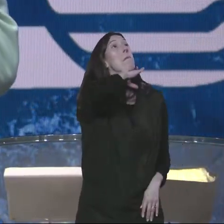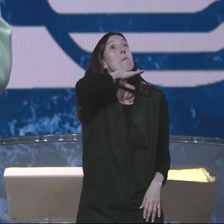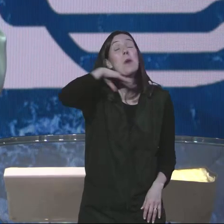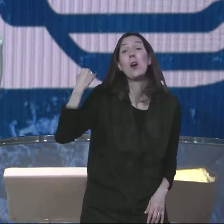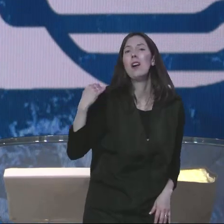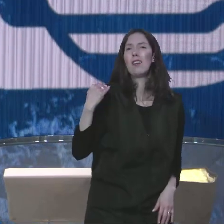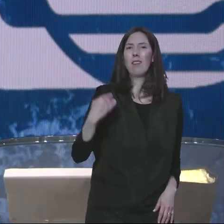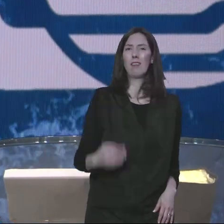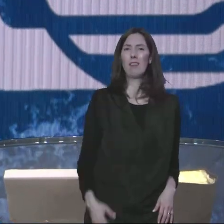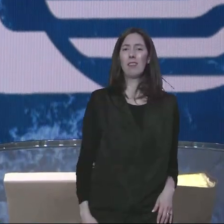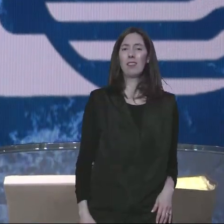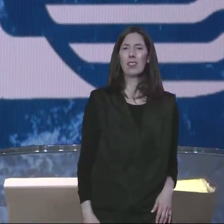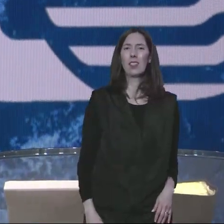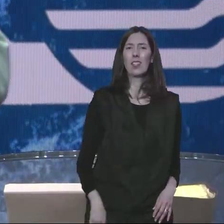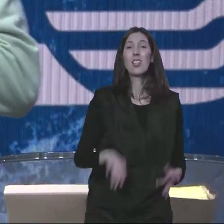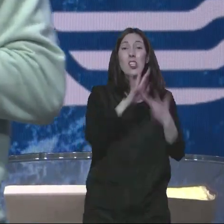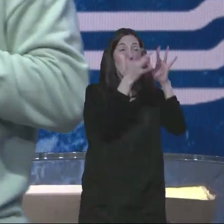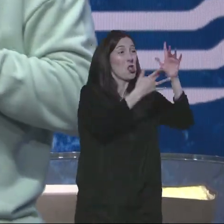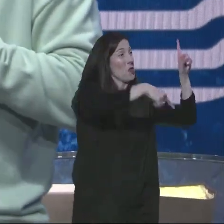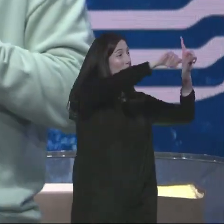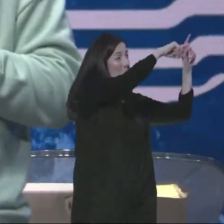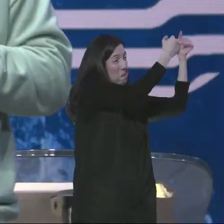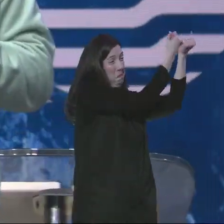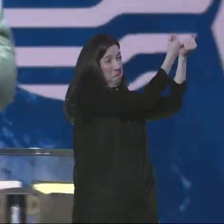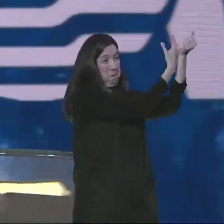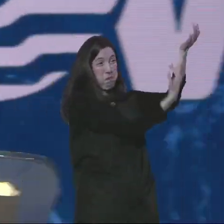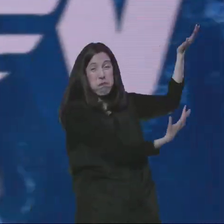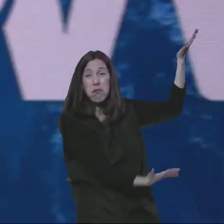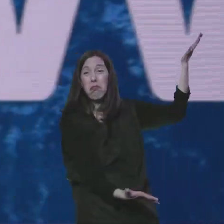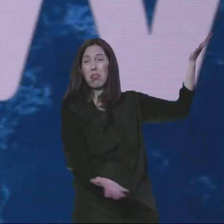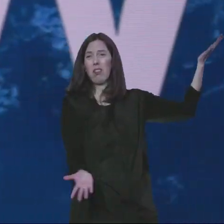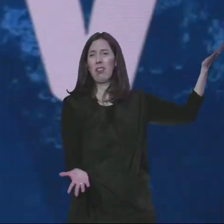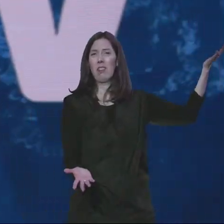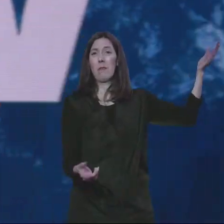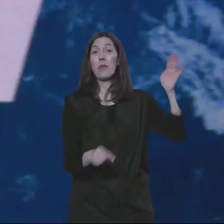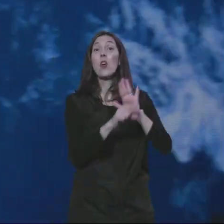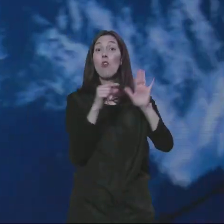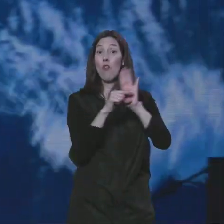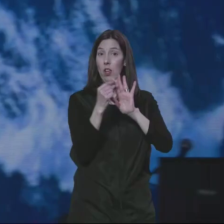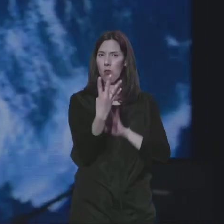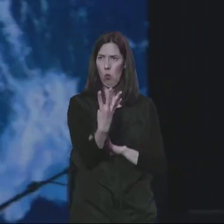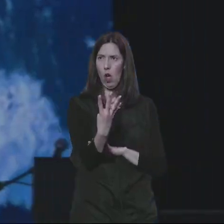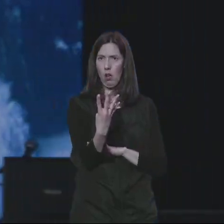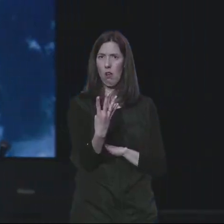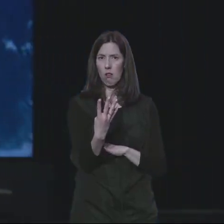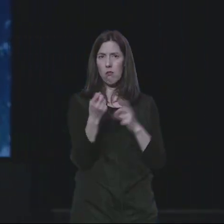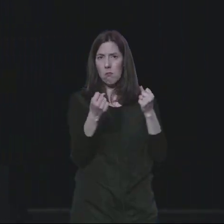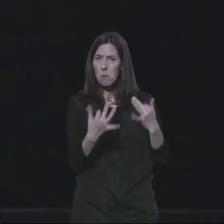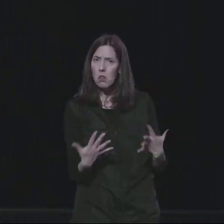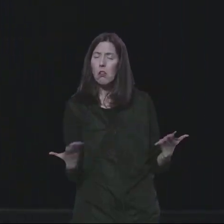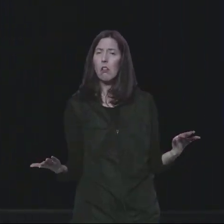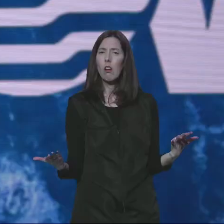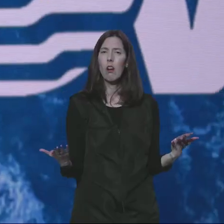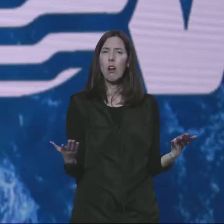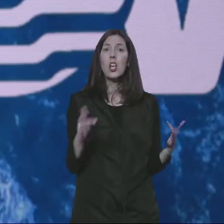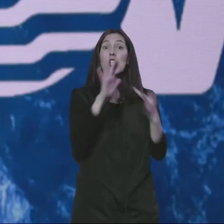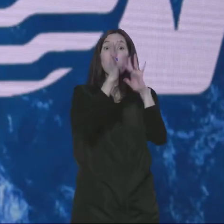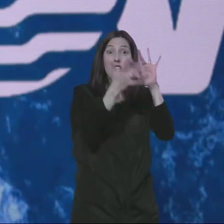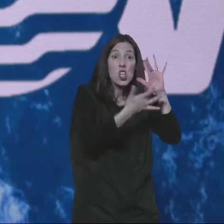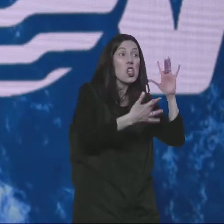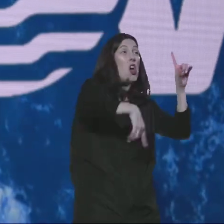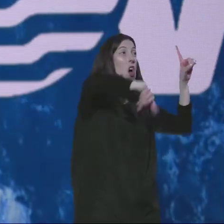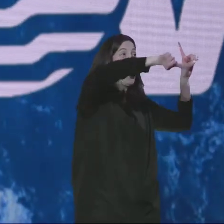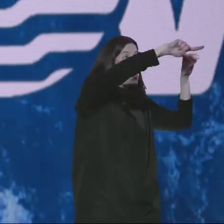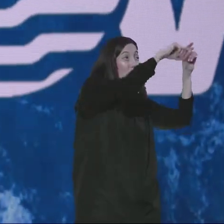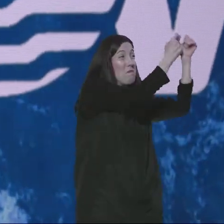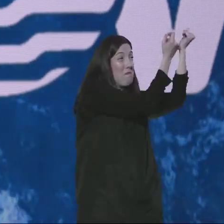até derramar o próprio sangue. O versículo 4, a gente não vai estudar hoje, mas fala isso. Que Jesus foi até o ponto